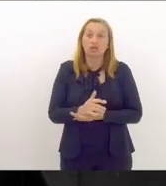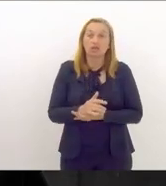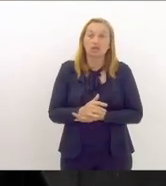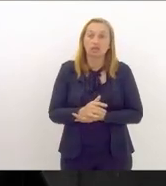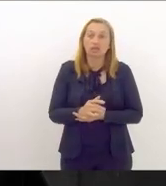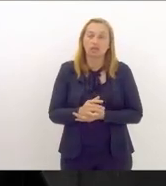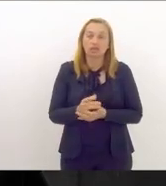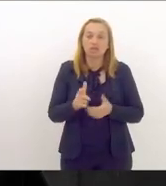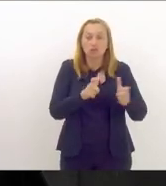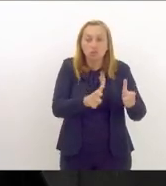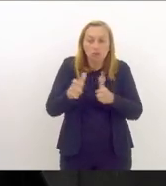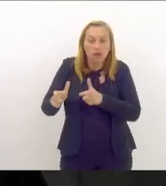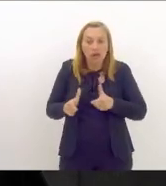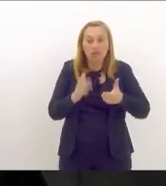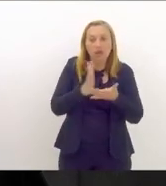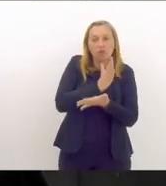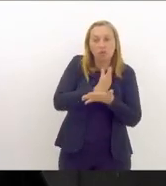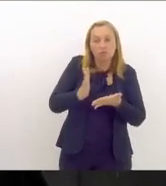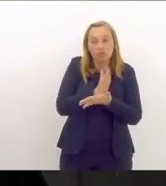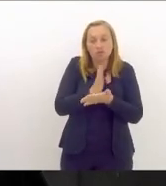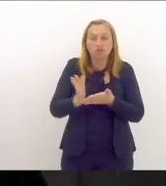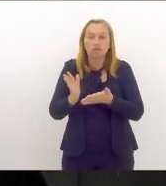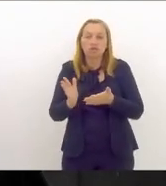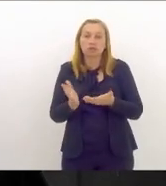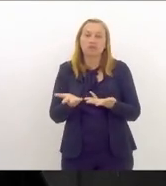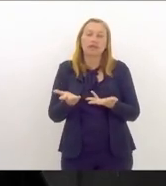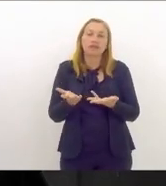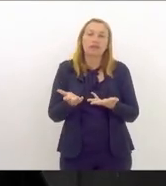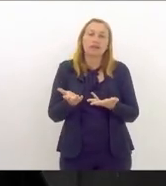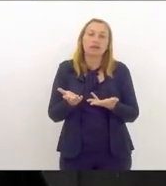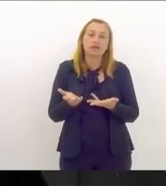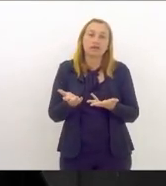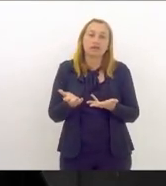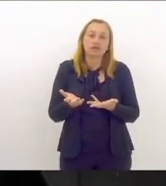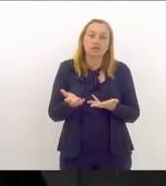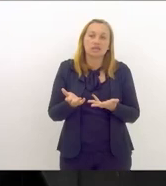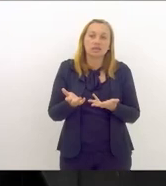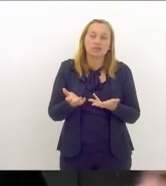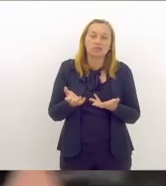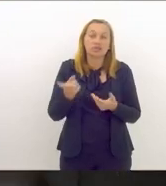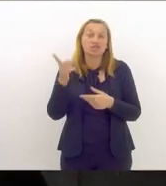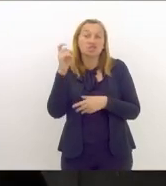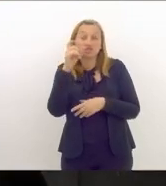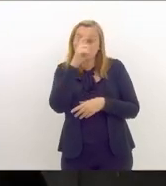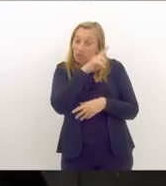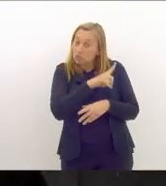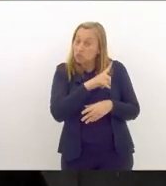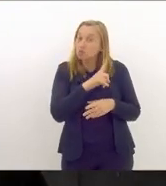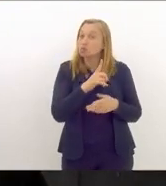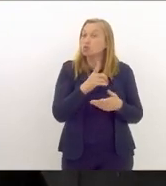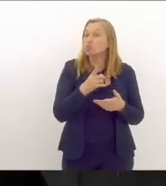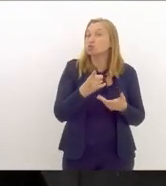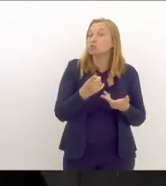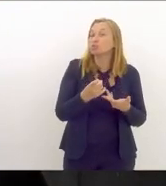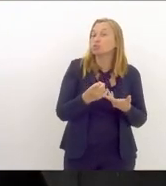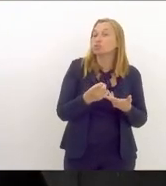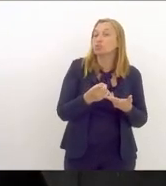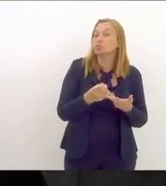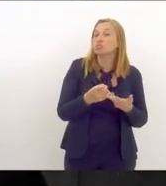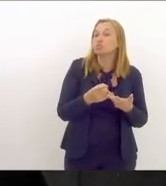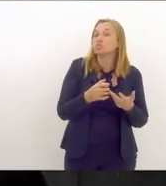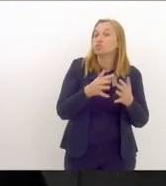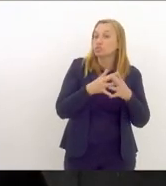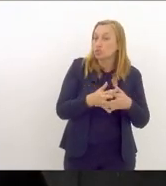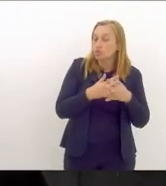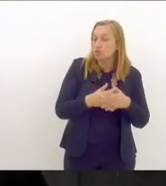esses ambientes, em alguns lugares, às vezes, fica meio rústico a coisa, né? Fica meio hostil, né? Para